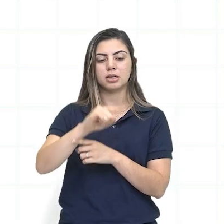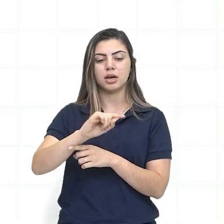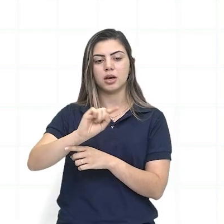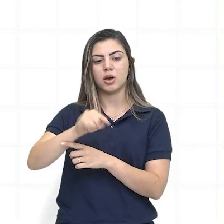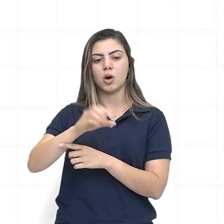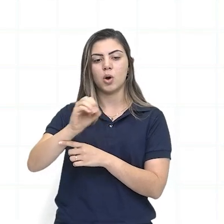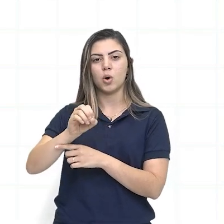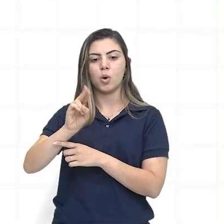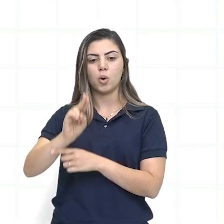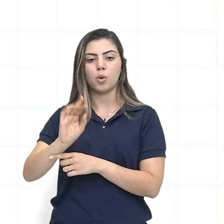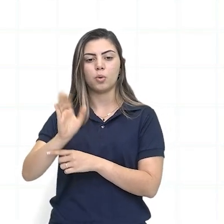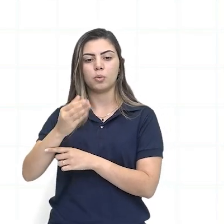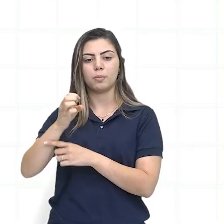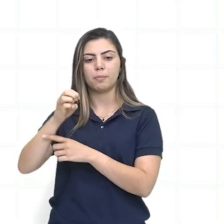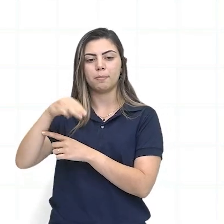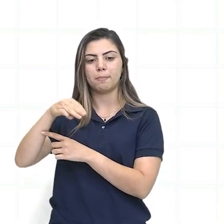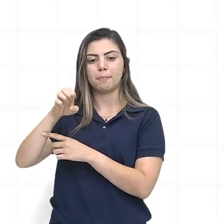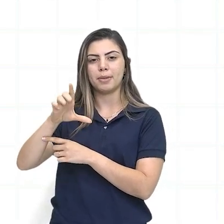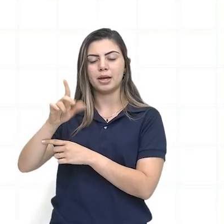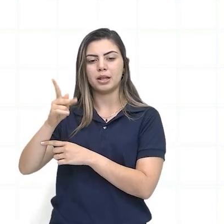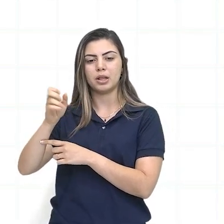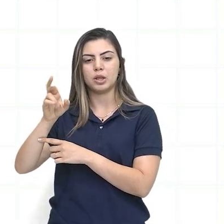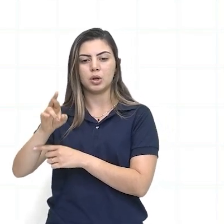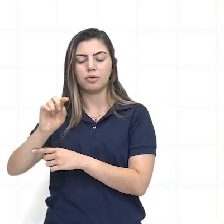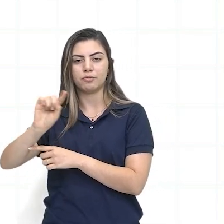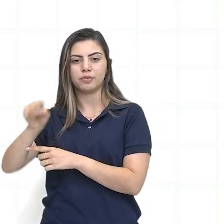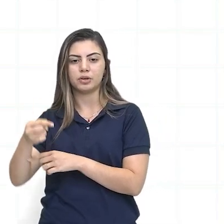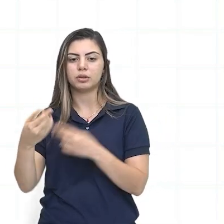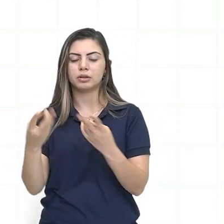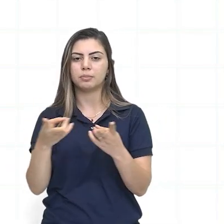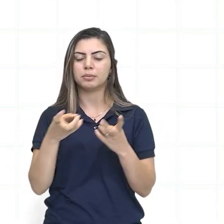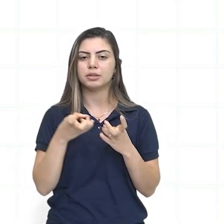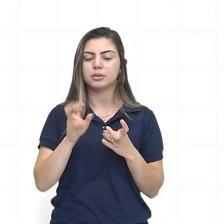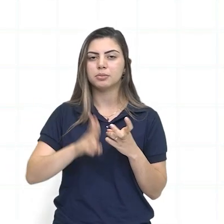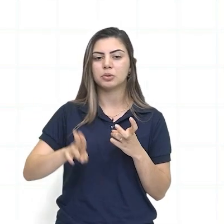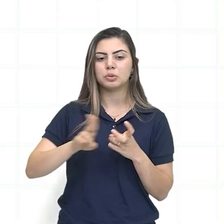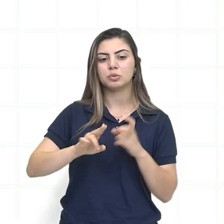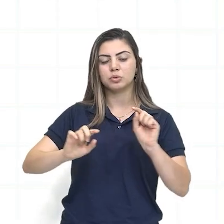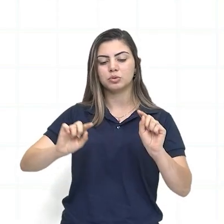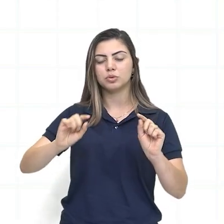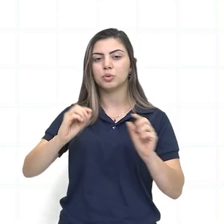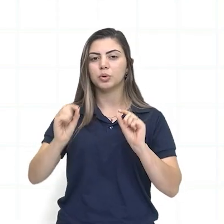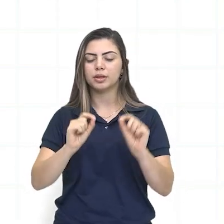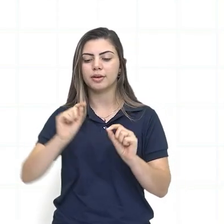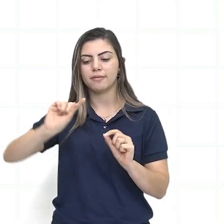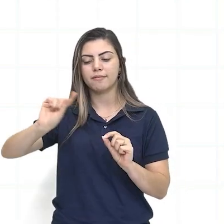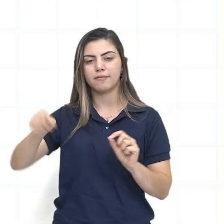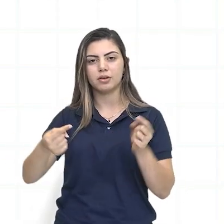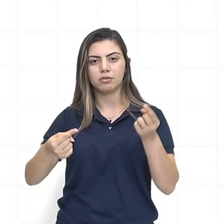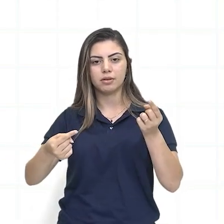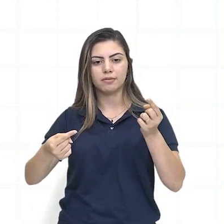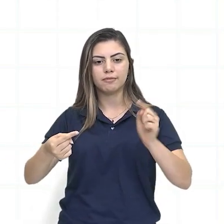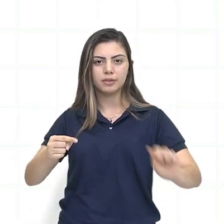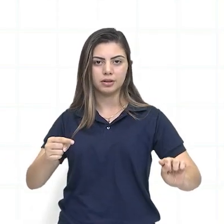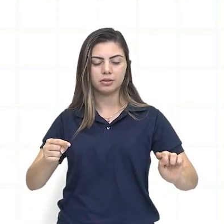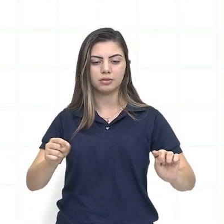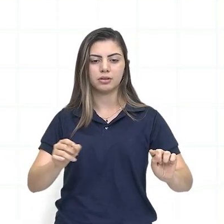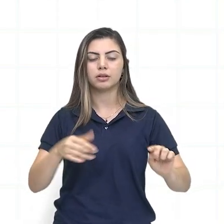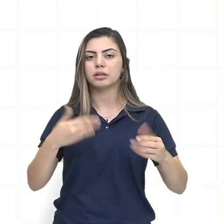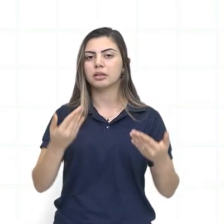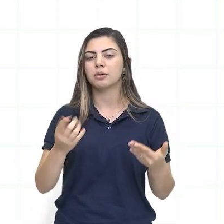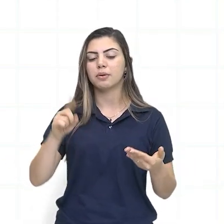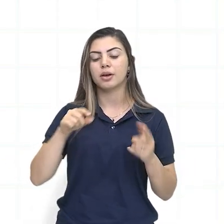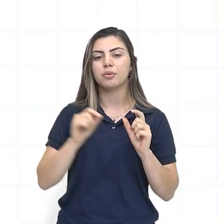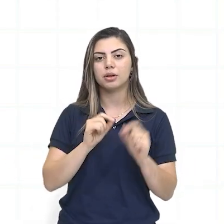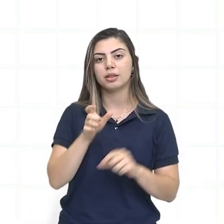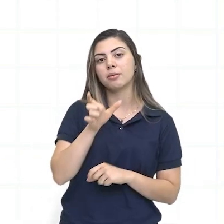de amanhã, viajaremos para a casa de meus avós. Aqui eu separei uma